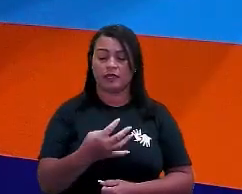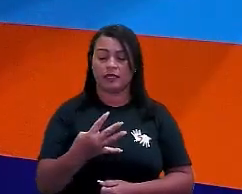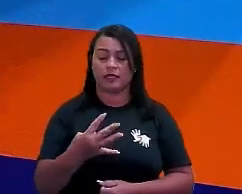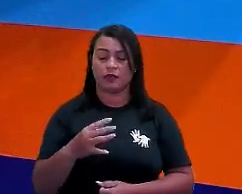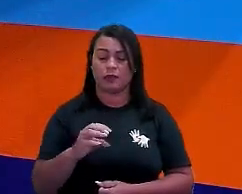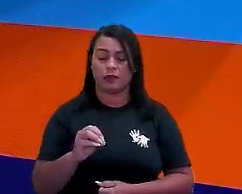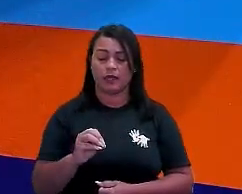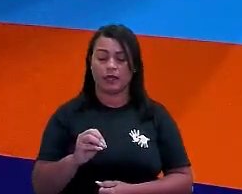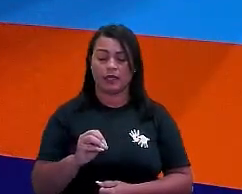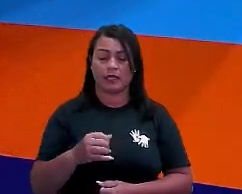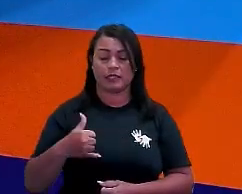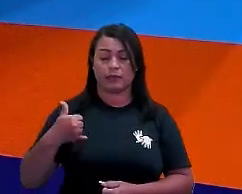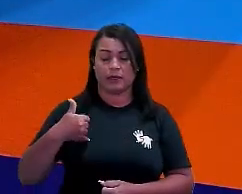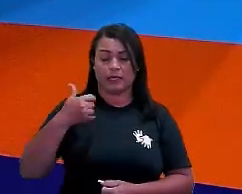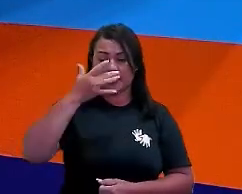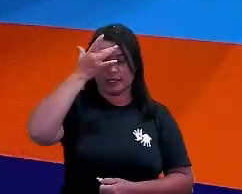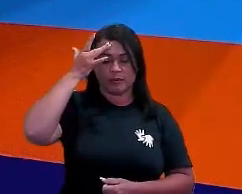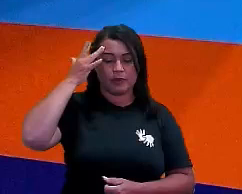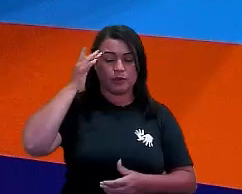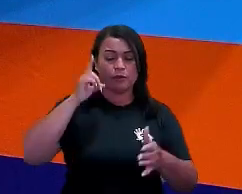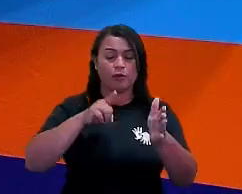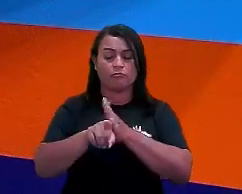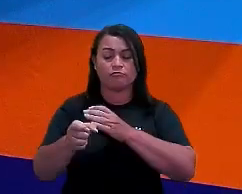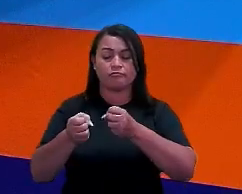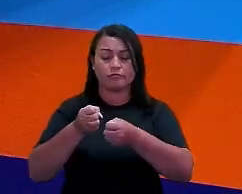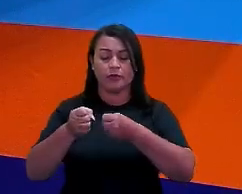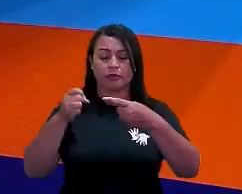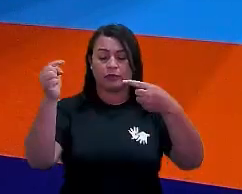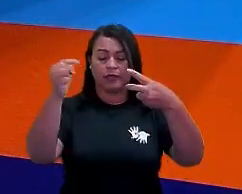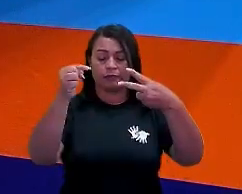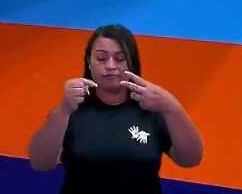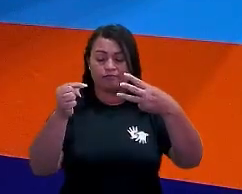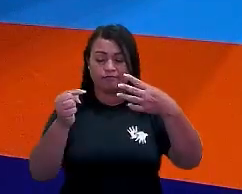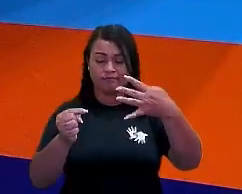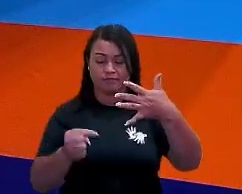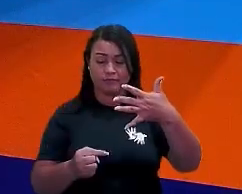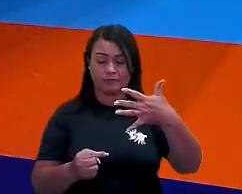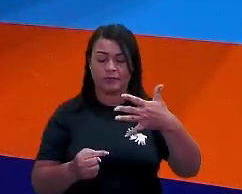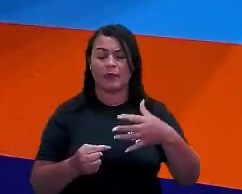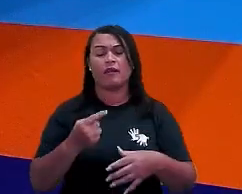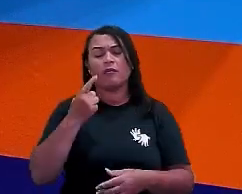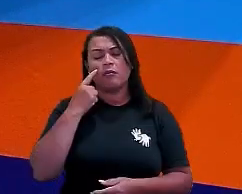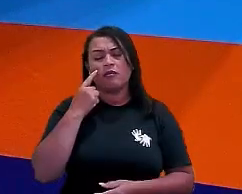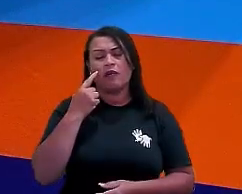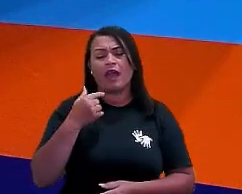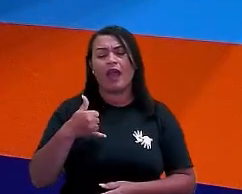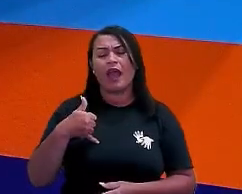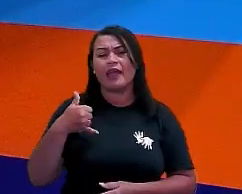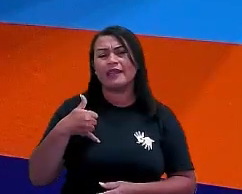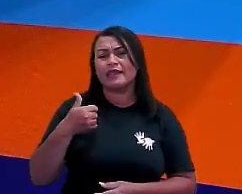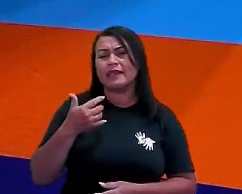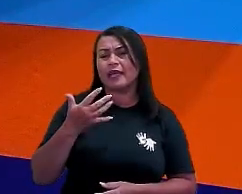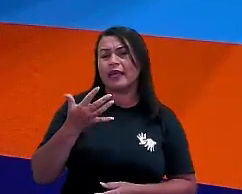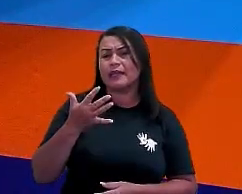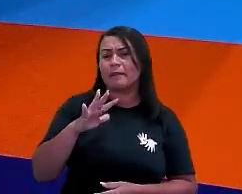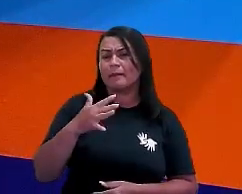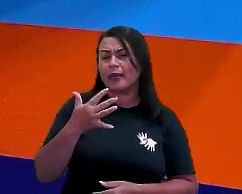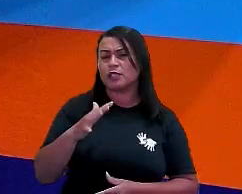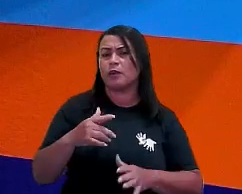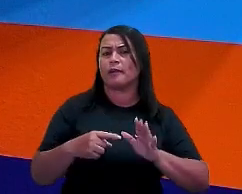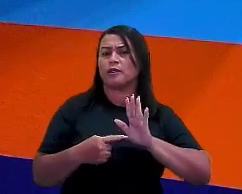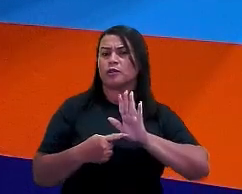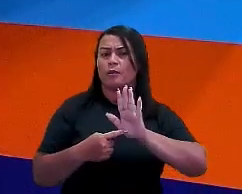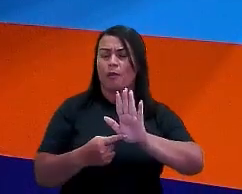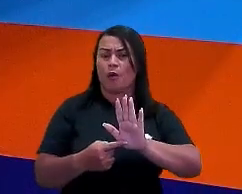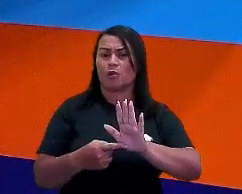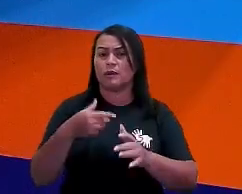São a idade das pessoas que foram entrevistadas. Mas a pergunta é o seguinte: a faixa etária que melhor representa,